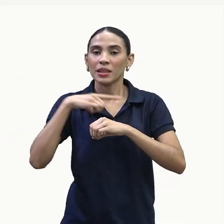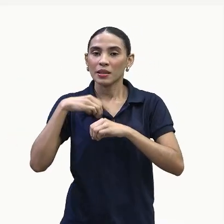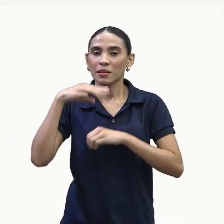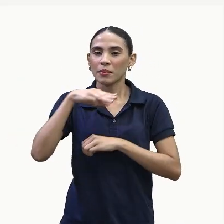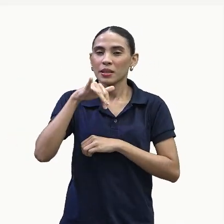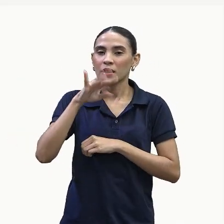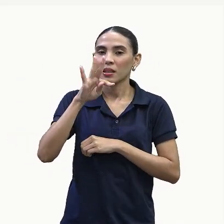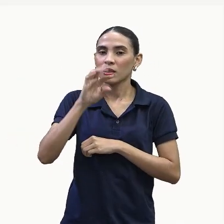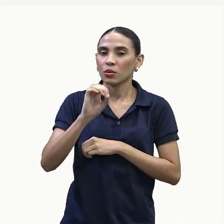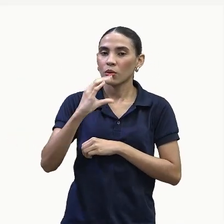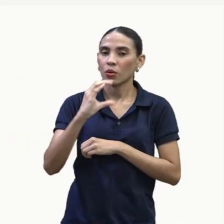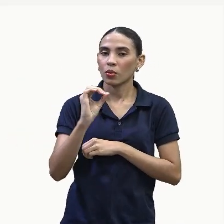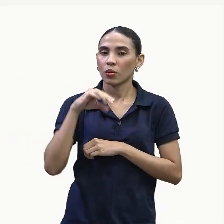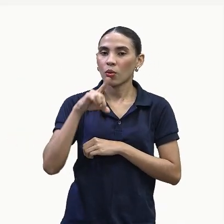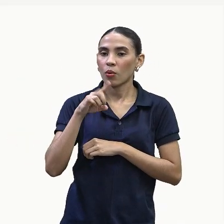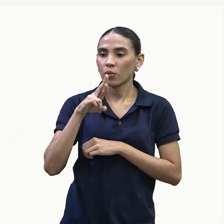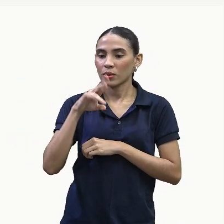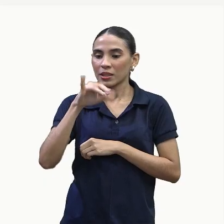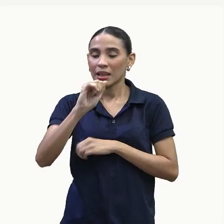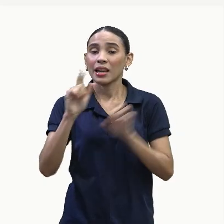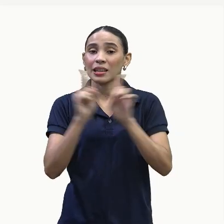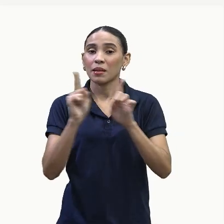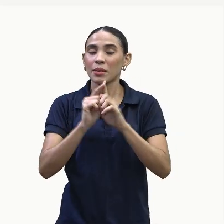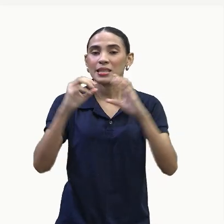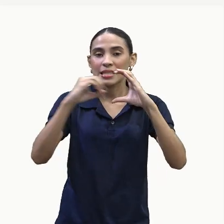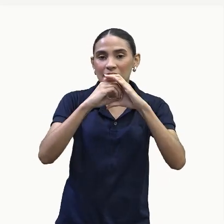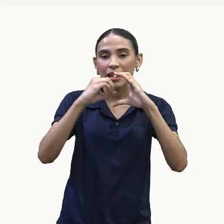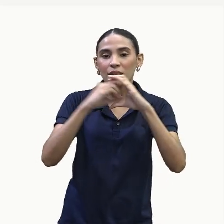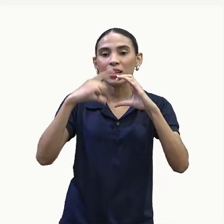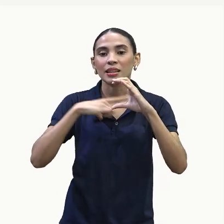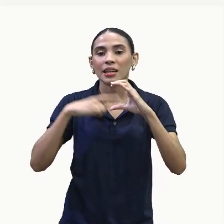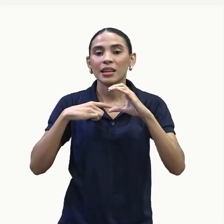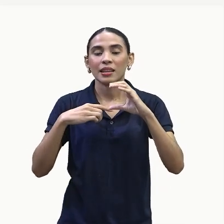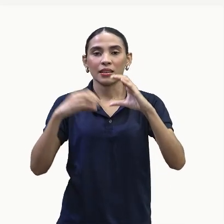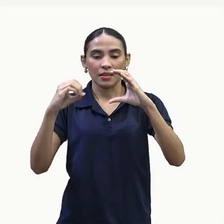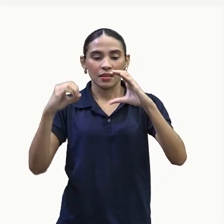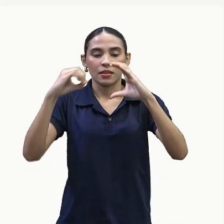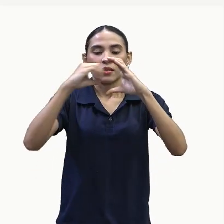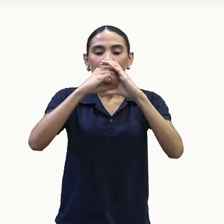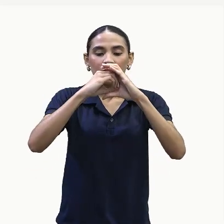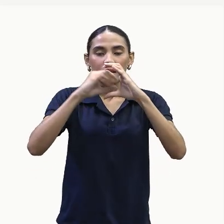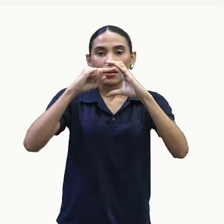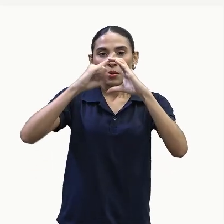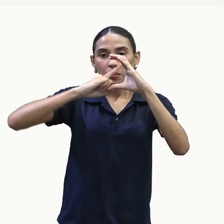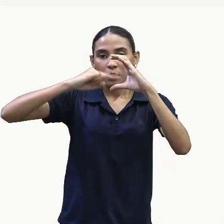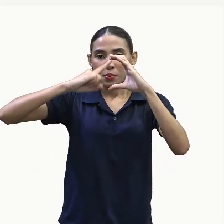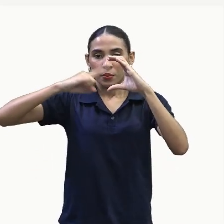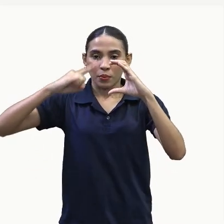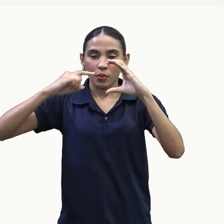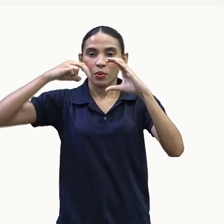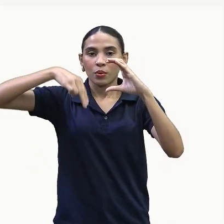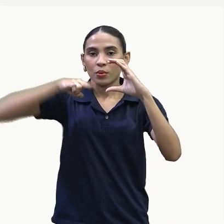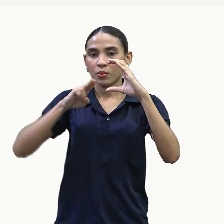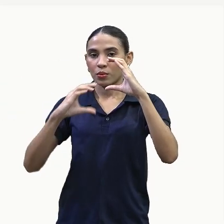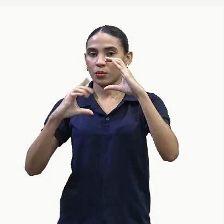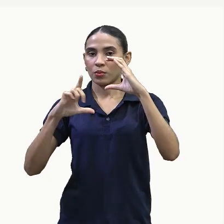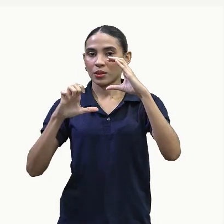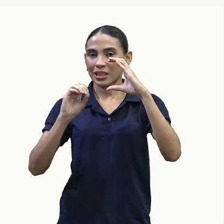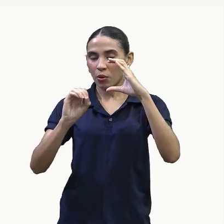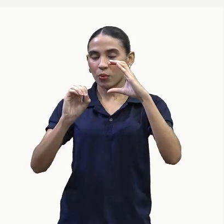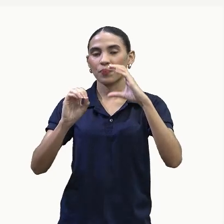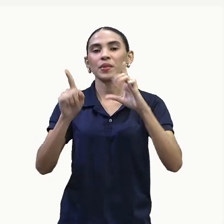mitocôndrias, e nas células que possuem núcleo, né, tem o DNA nuclear, para aqueles